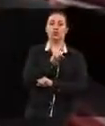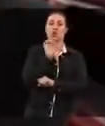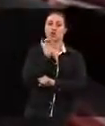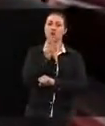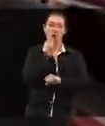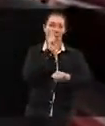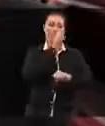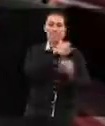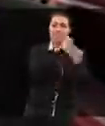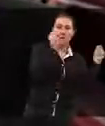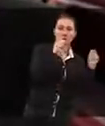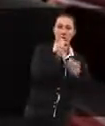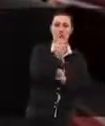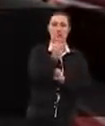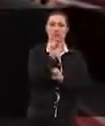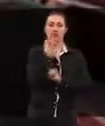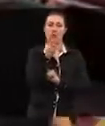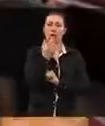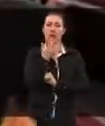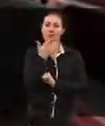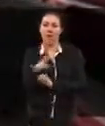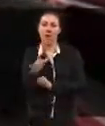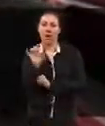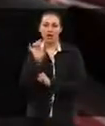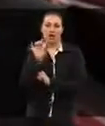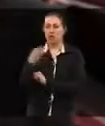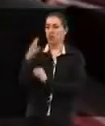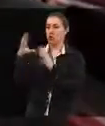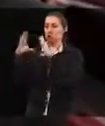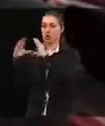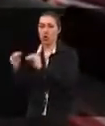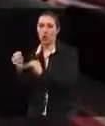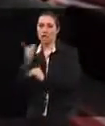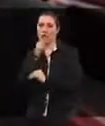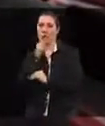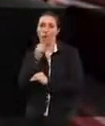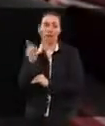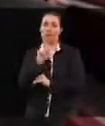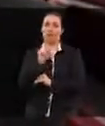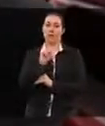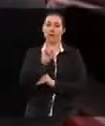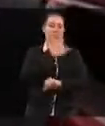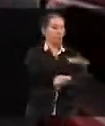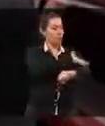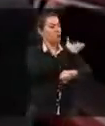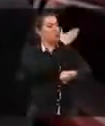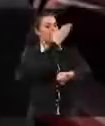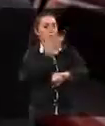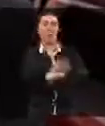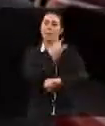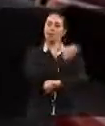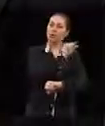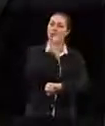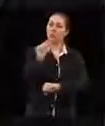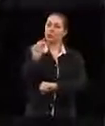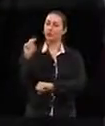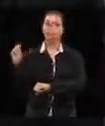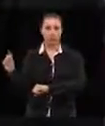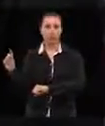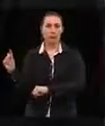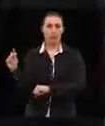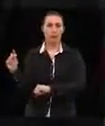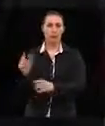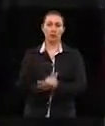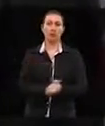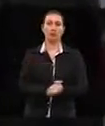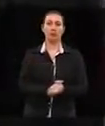dá só nos primeiros, na manhã, ela é ao longo do dia, um pouquinho na manhã, um pouquinho à tarde, um pouquinho à noite. A gente fala